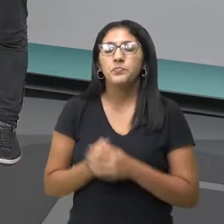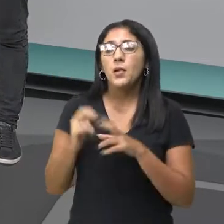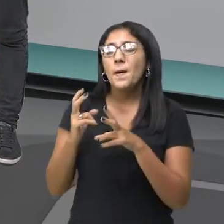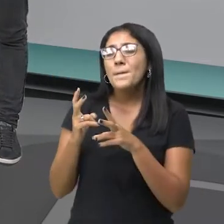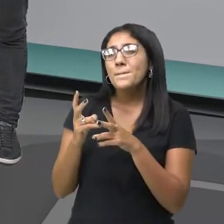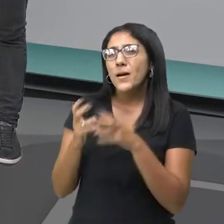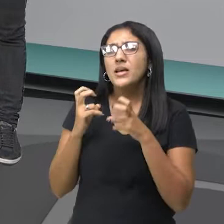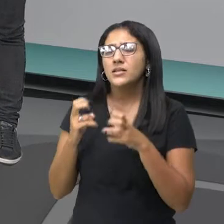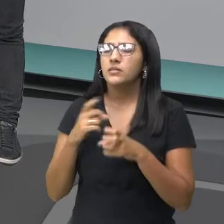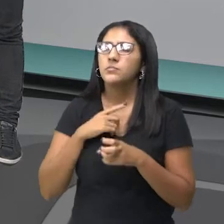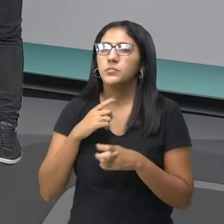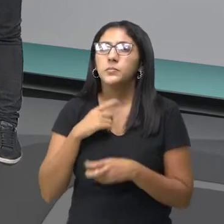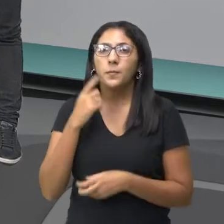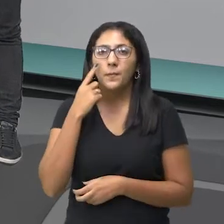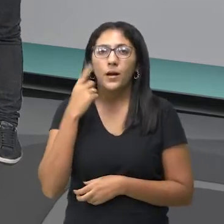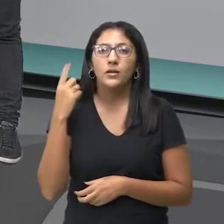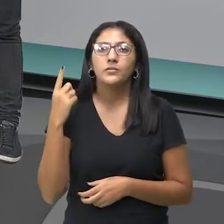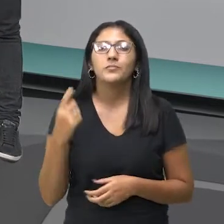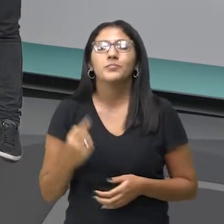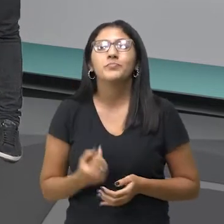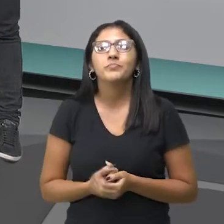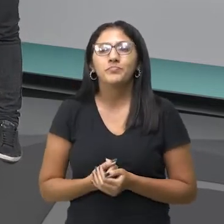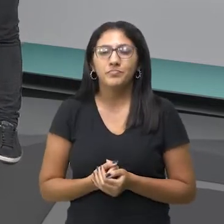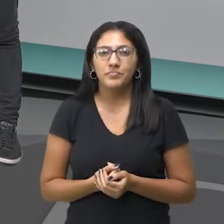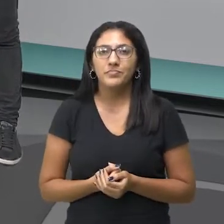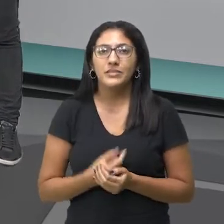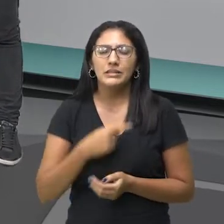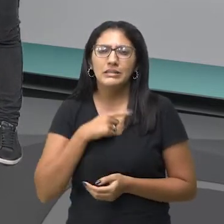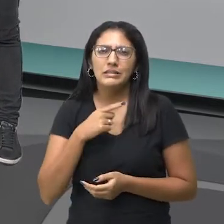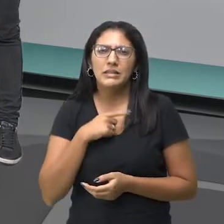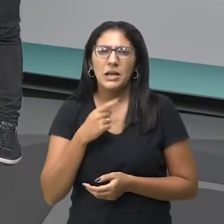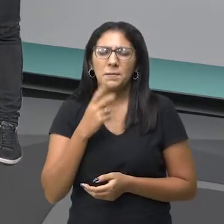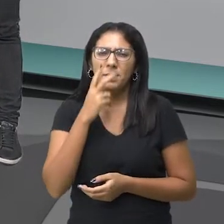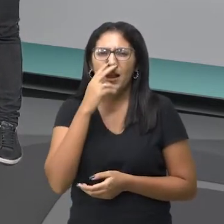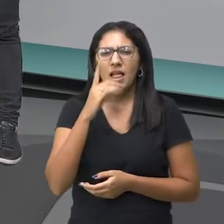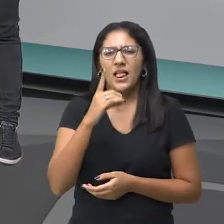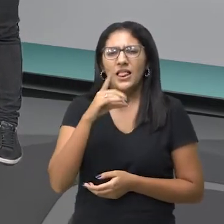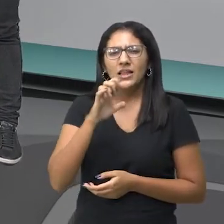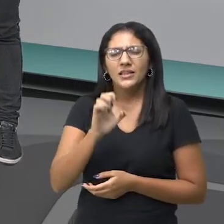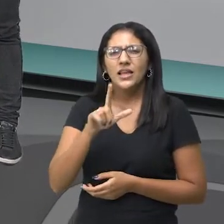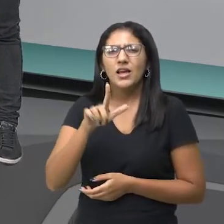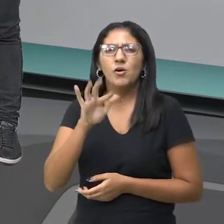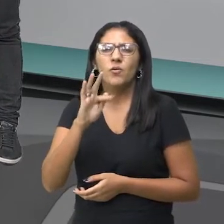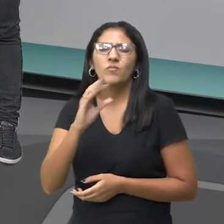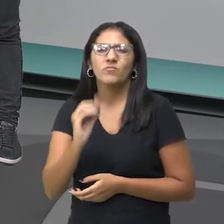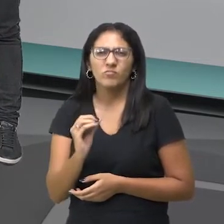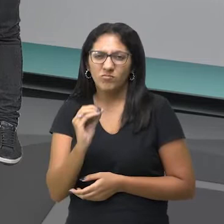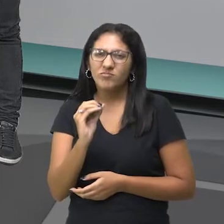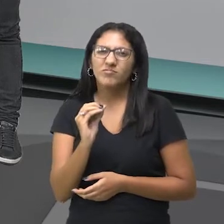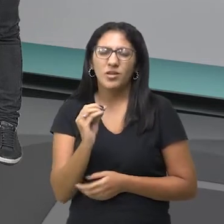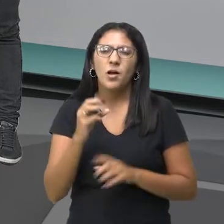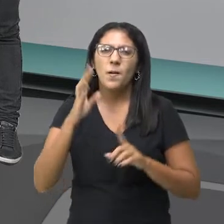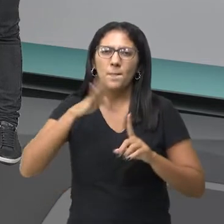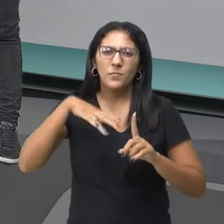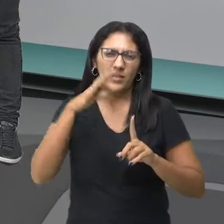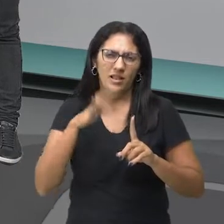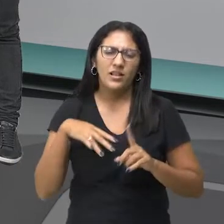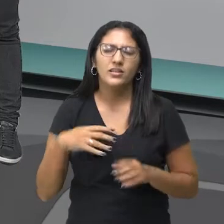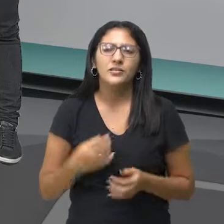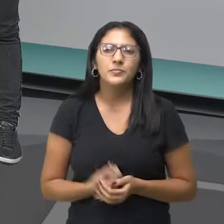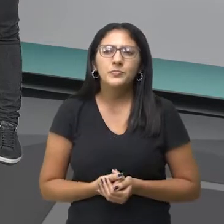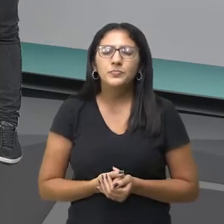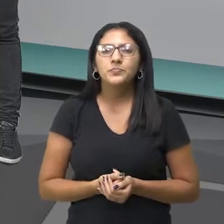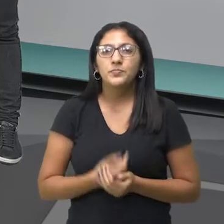esse oráculo ele tem aqui, por aquela cara de Delfos, certo? E percebam que